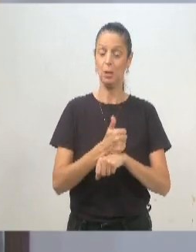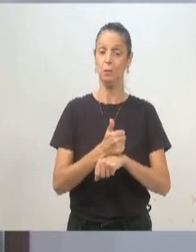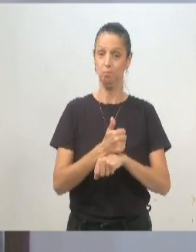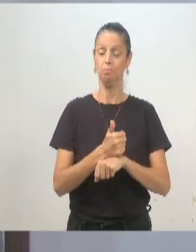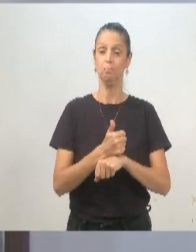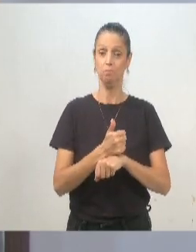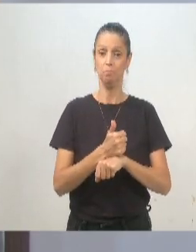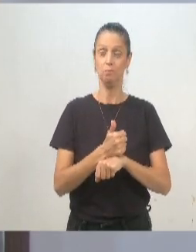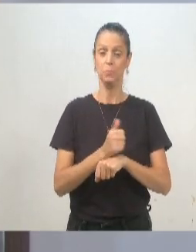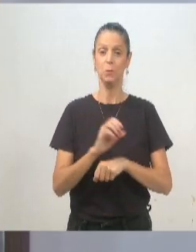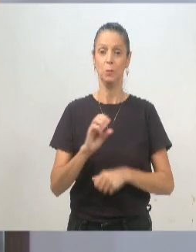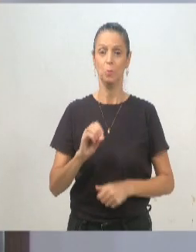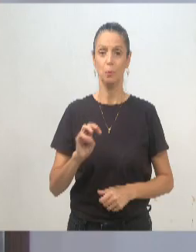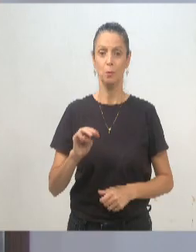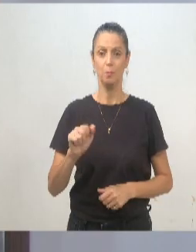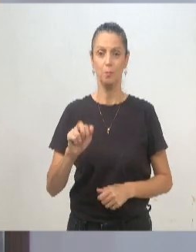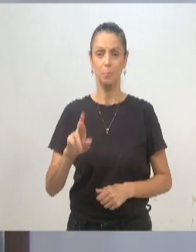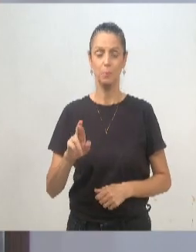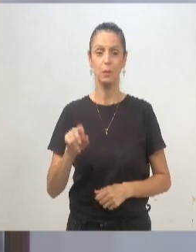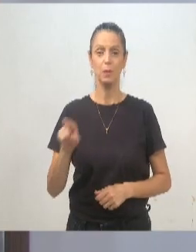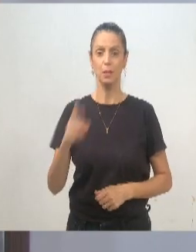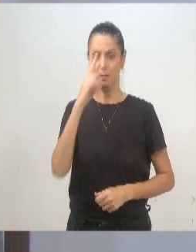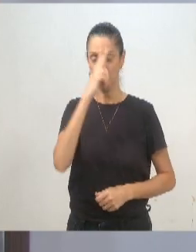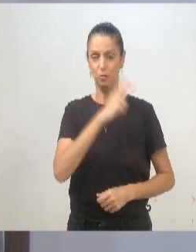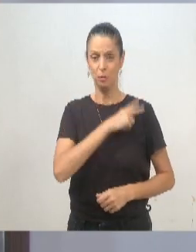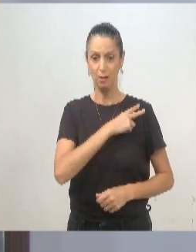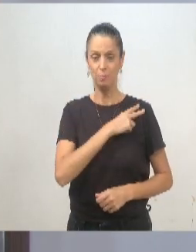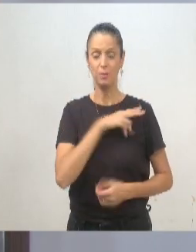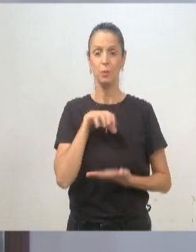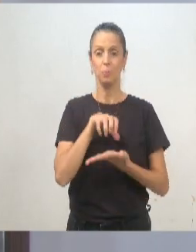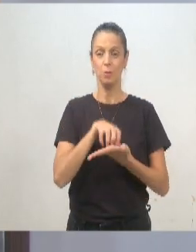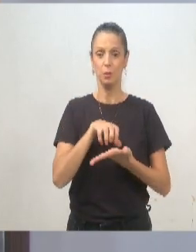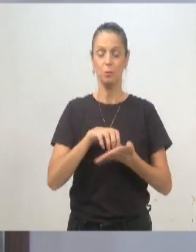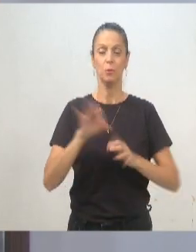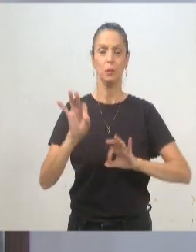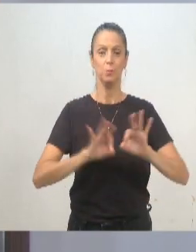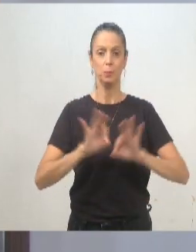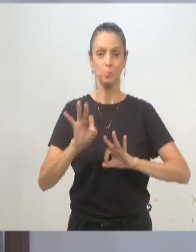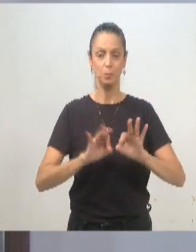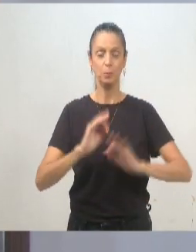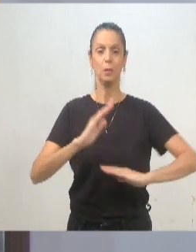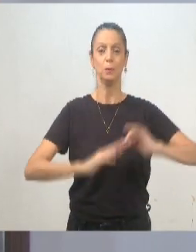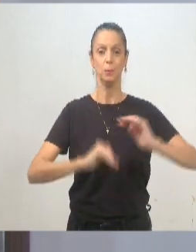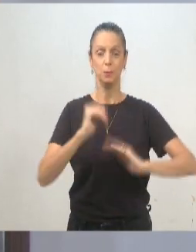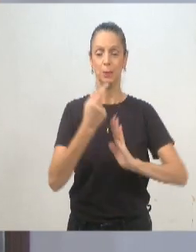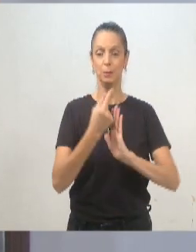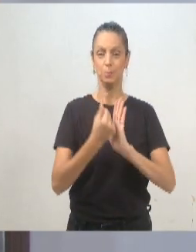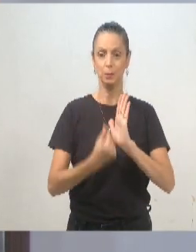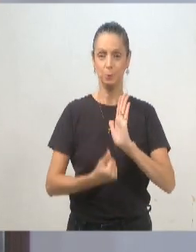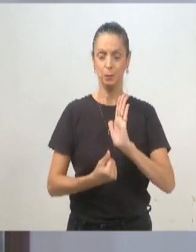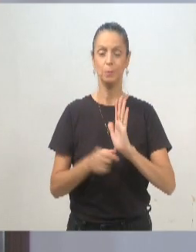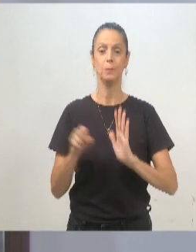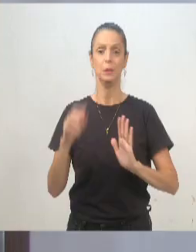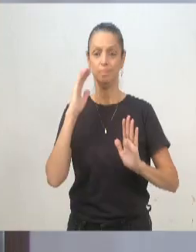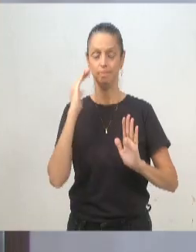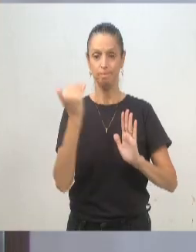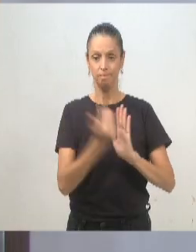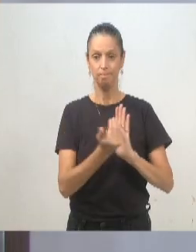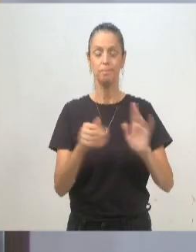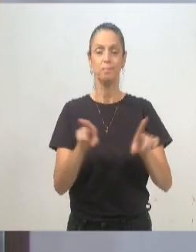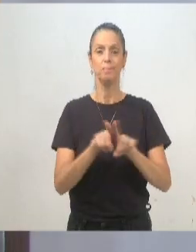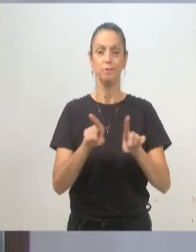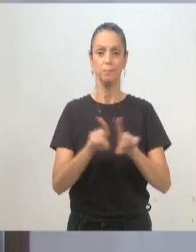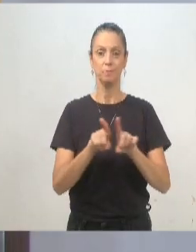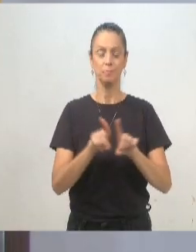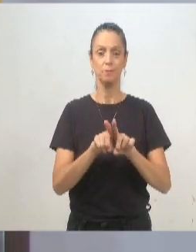Omar Karian Dabous, que é chefe do setor de elaboração e execução orçamentária, quem cumpre efetivamente